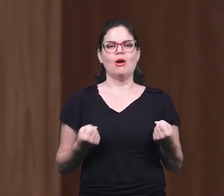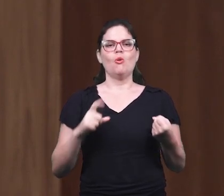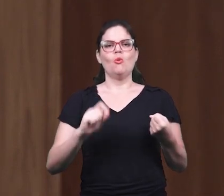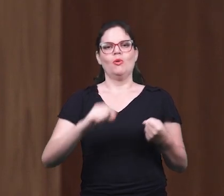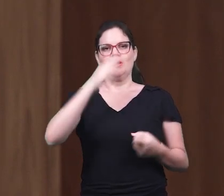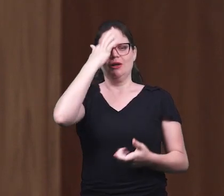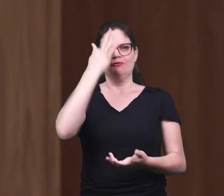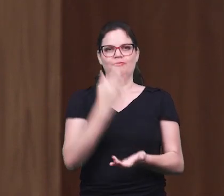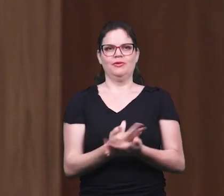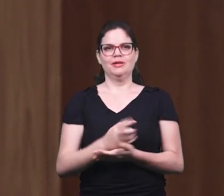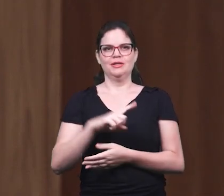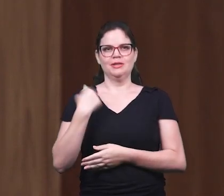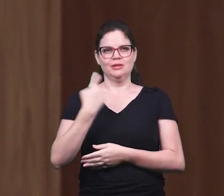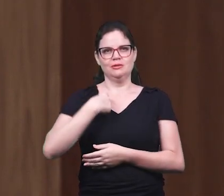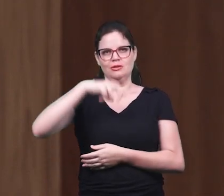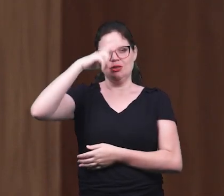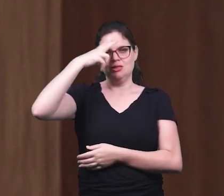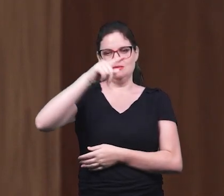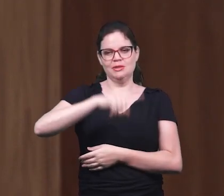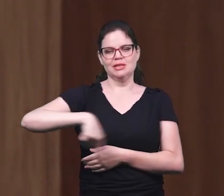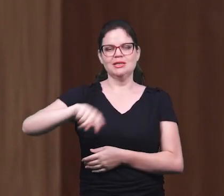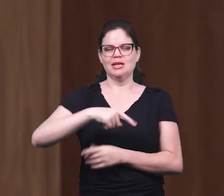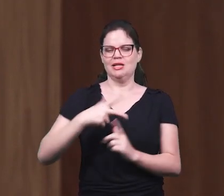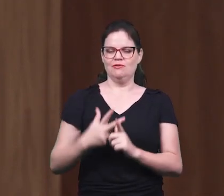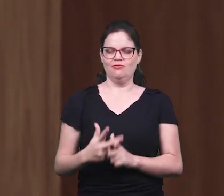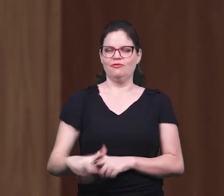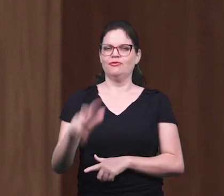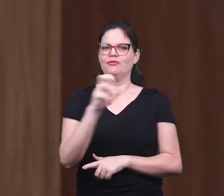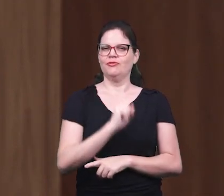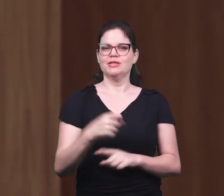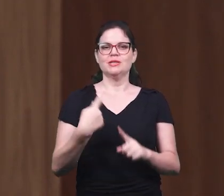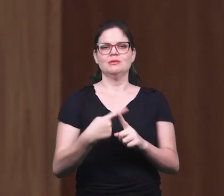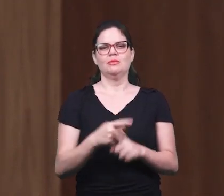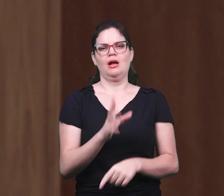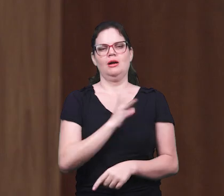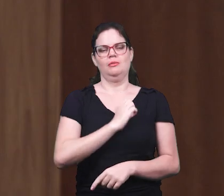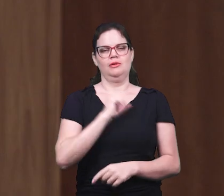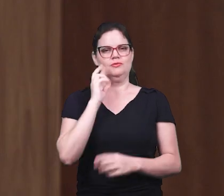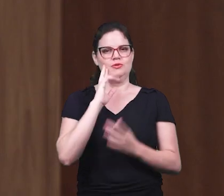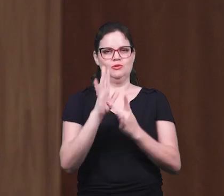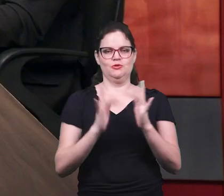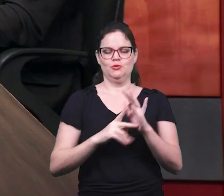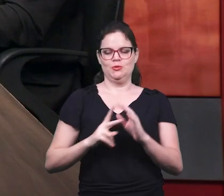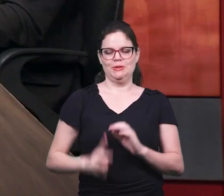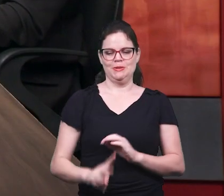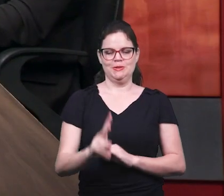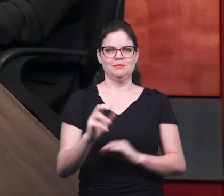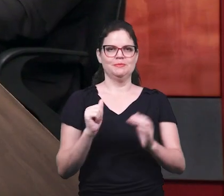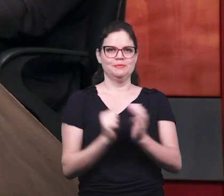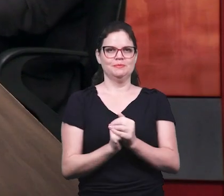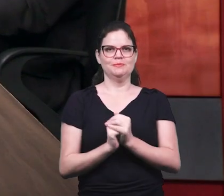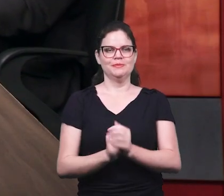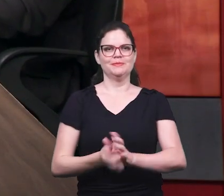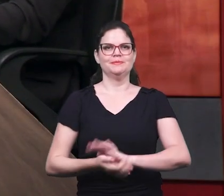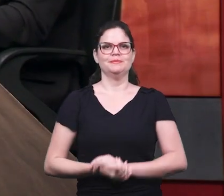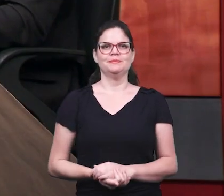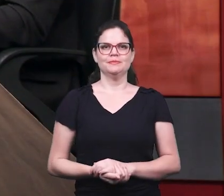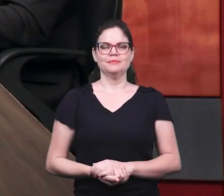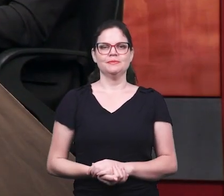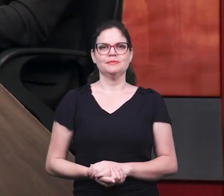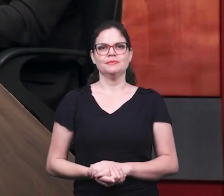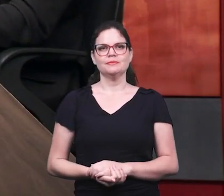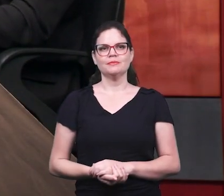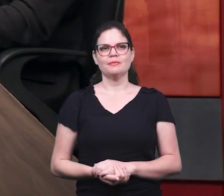de servos tão valentes, né, pastor Edson, que venceram tantas coisas por amar ao Senhor Jesus. Amém.